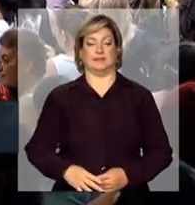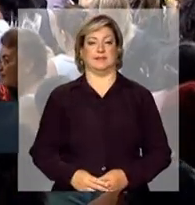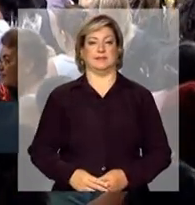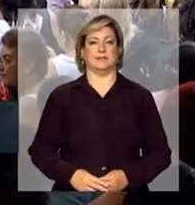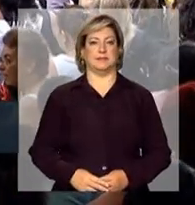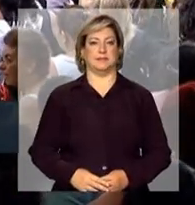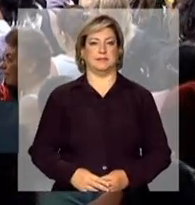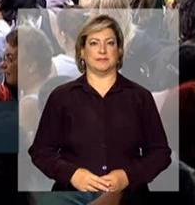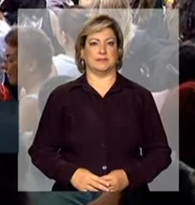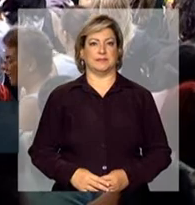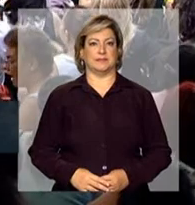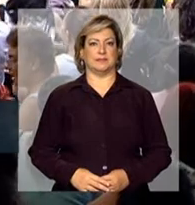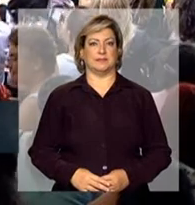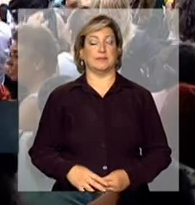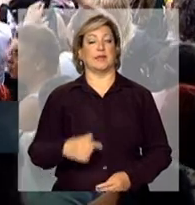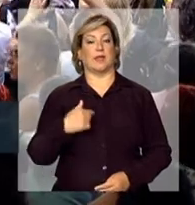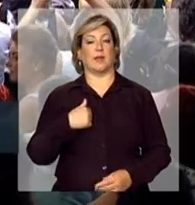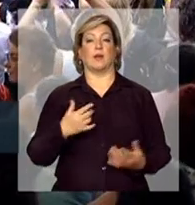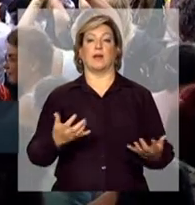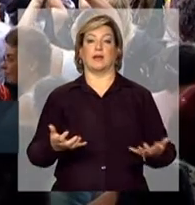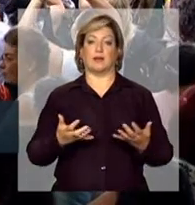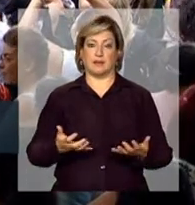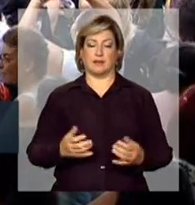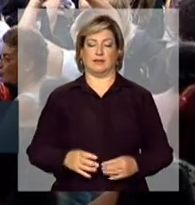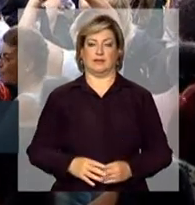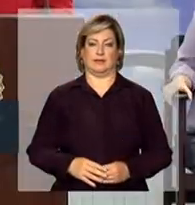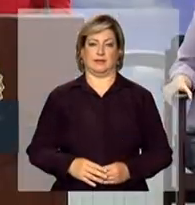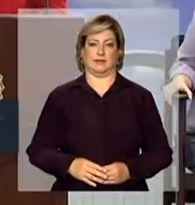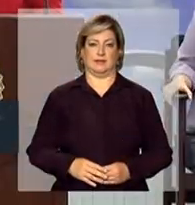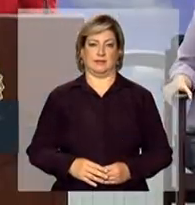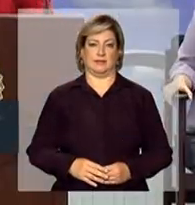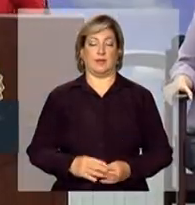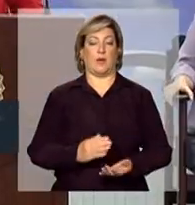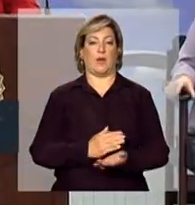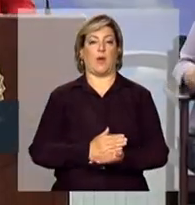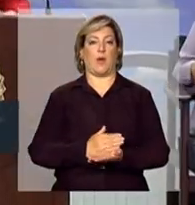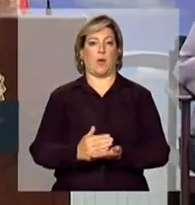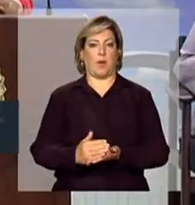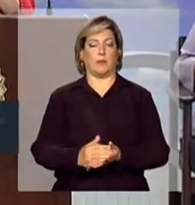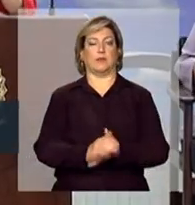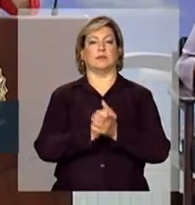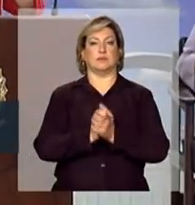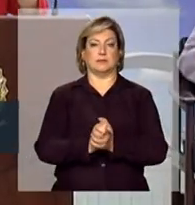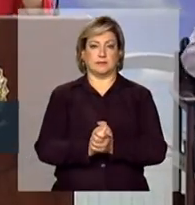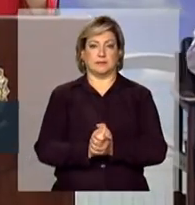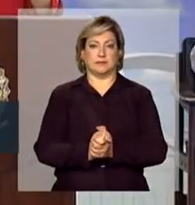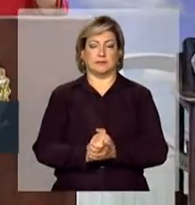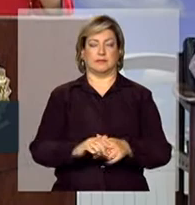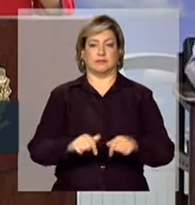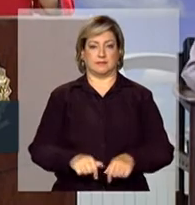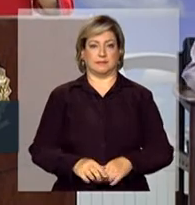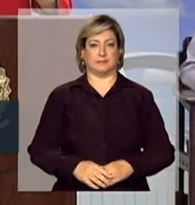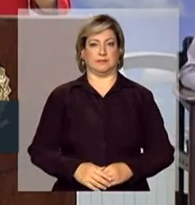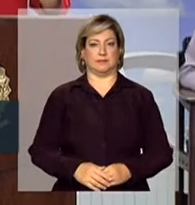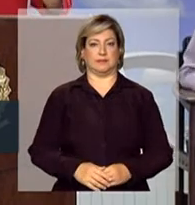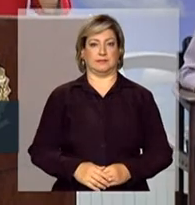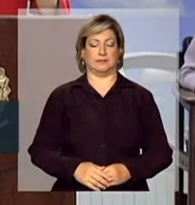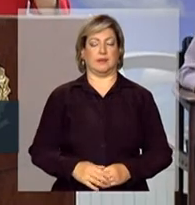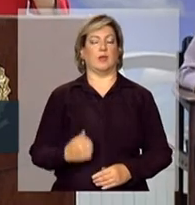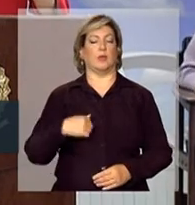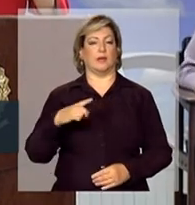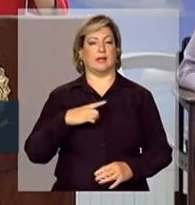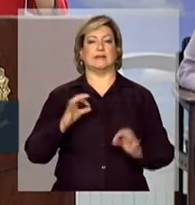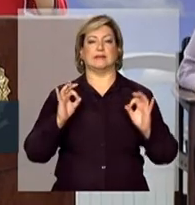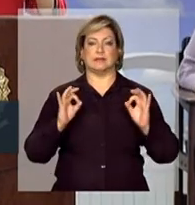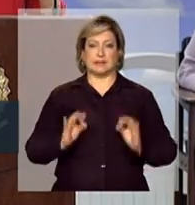E aí e eu queria começar a comprimentando aqui e